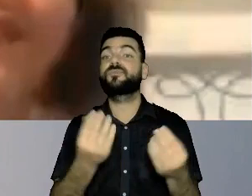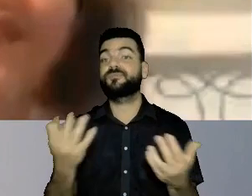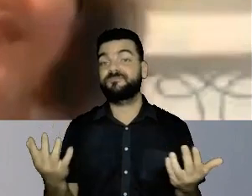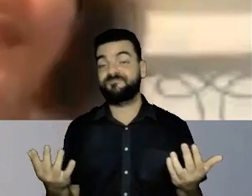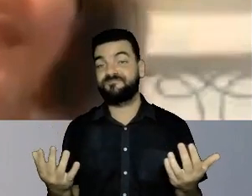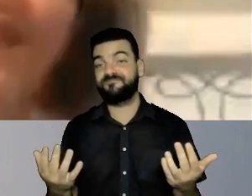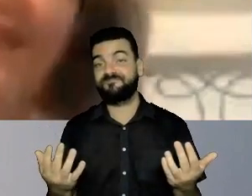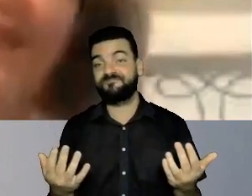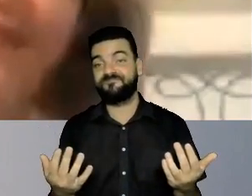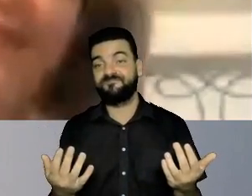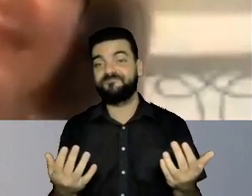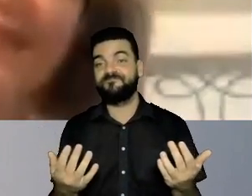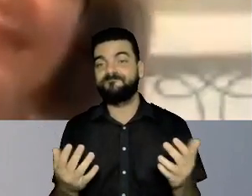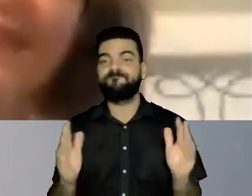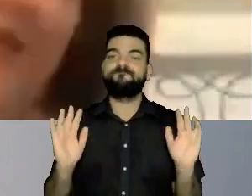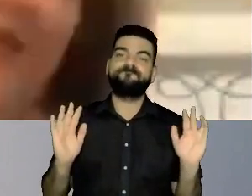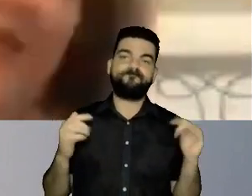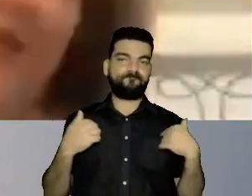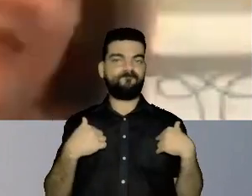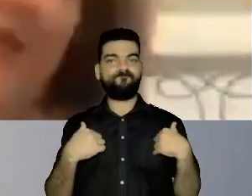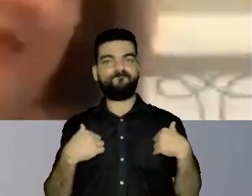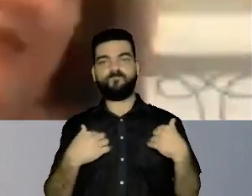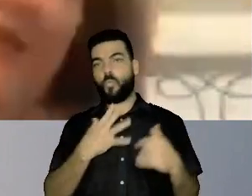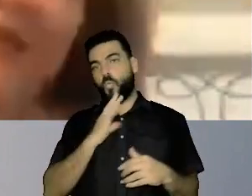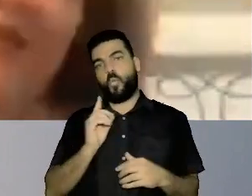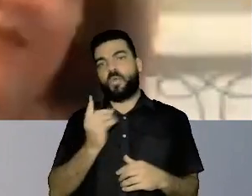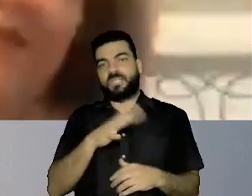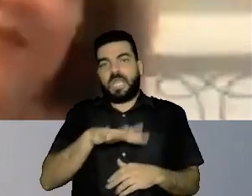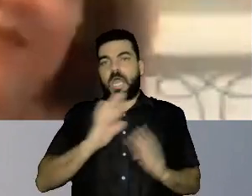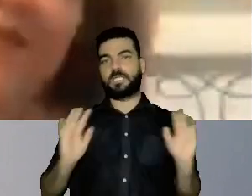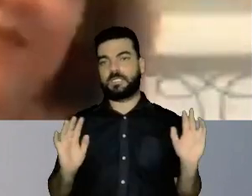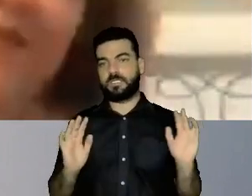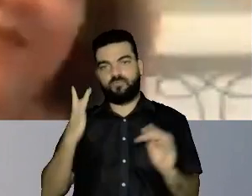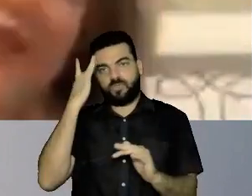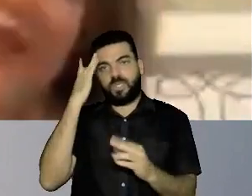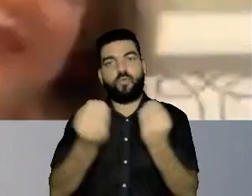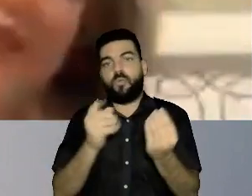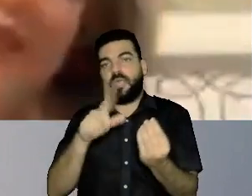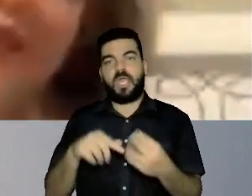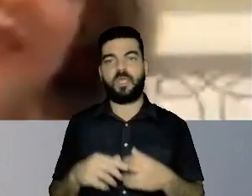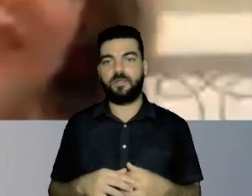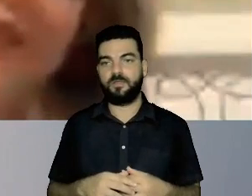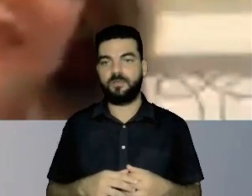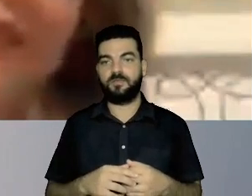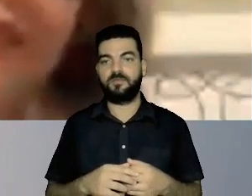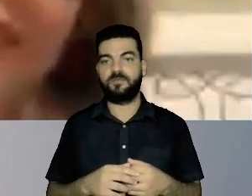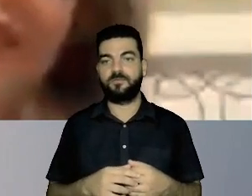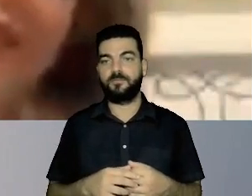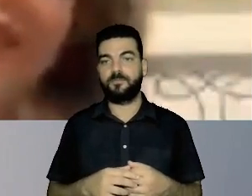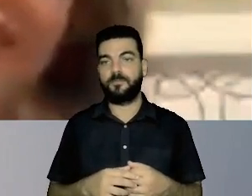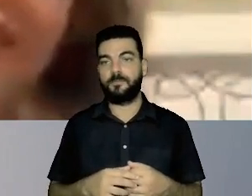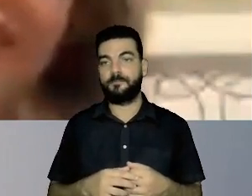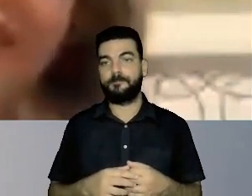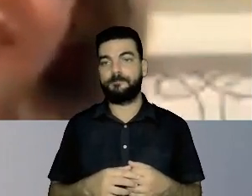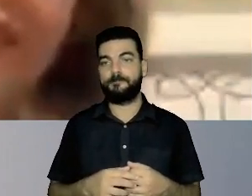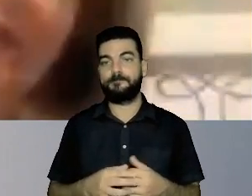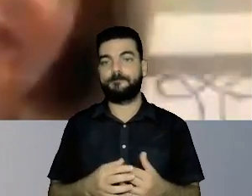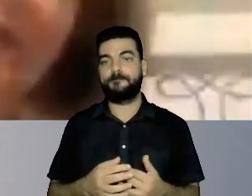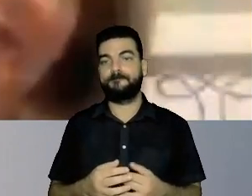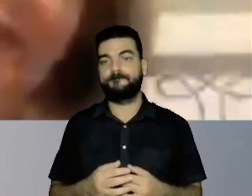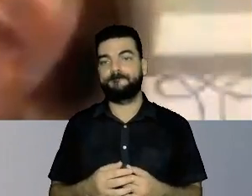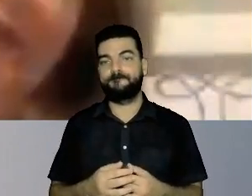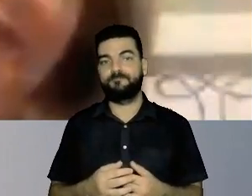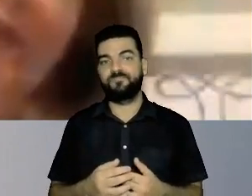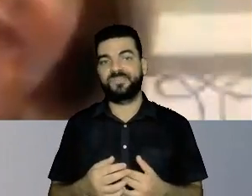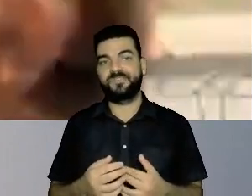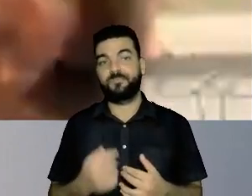pensa também na questão do grafite, como é que a mulher se insere no grafite, embora eu não